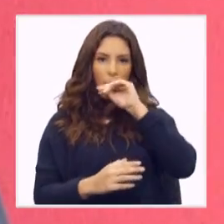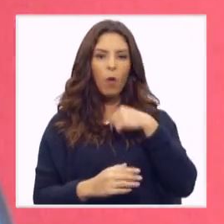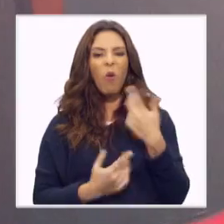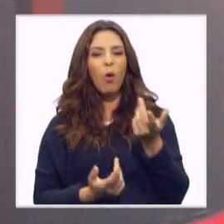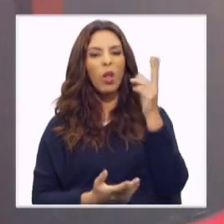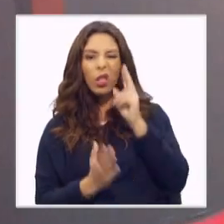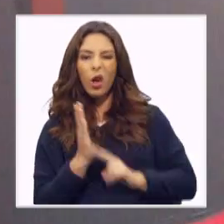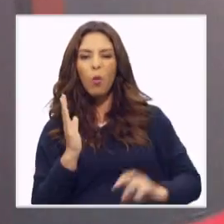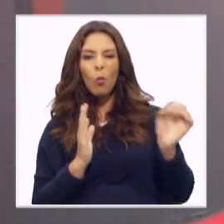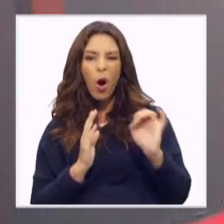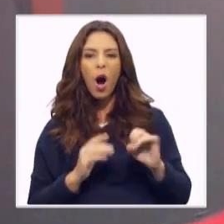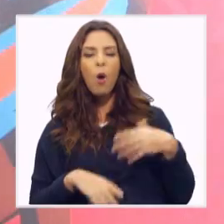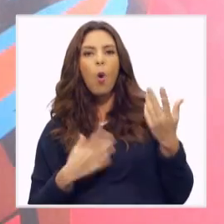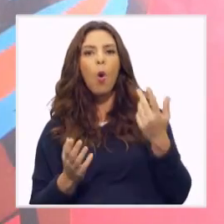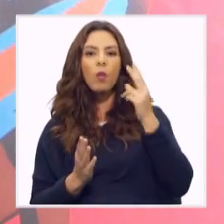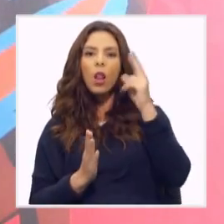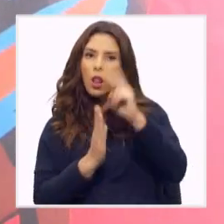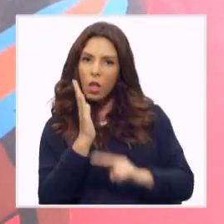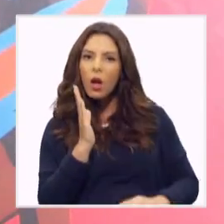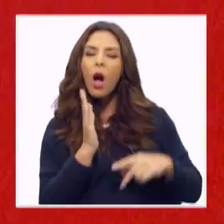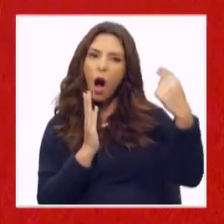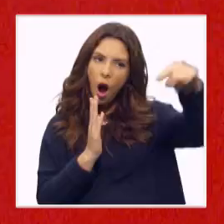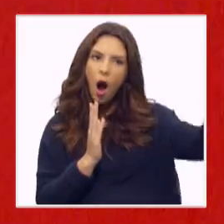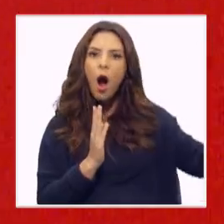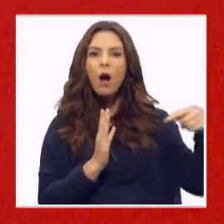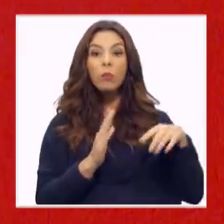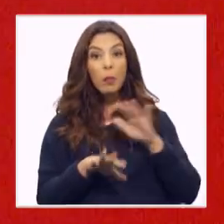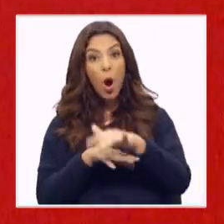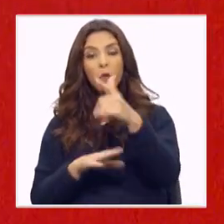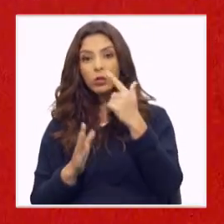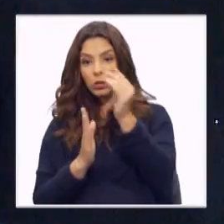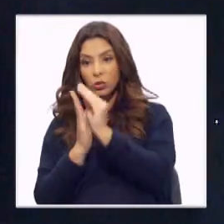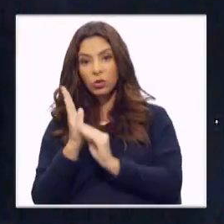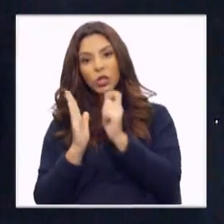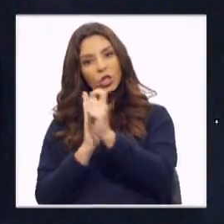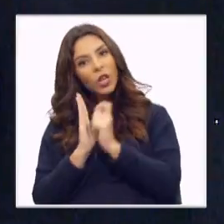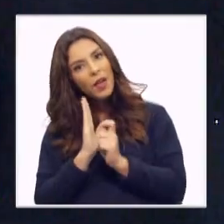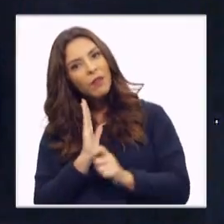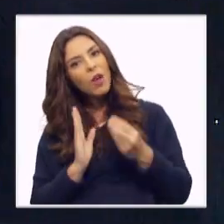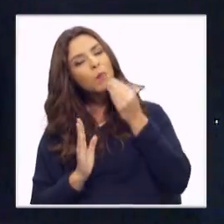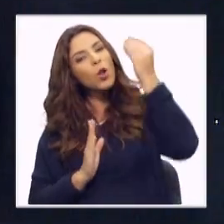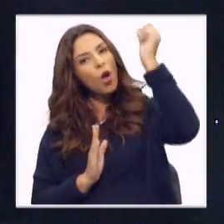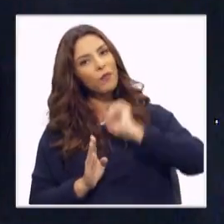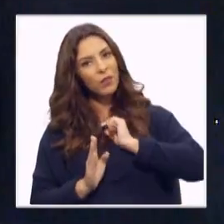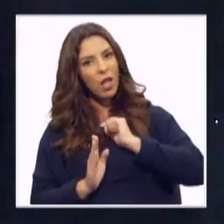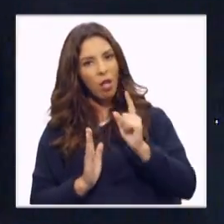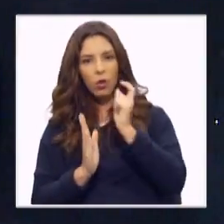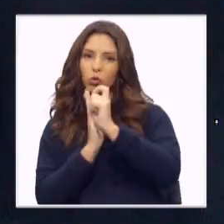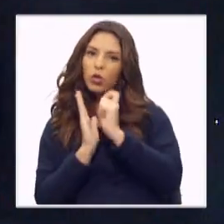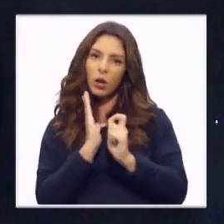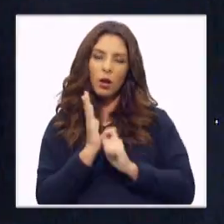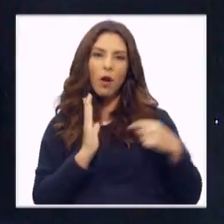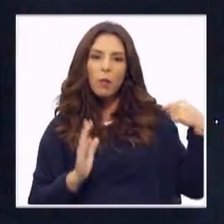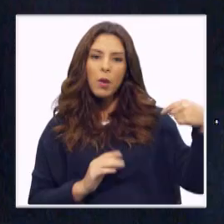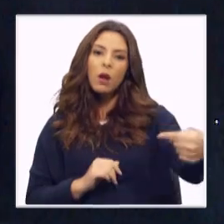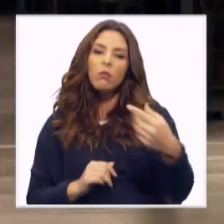nos lê, ou ninguém quer saber. Não, há pessoas que leem e querem saber e é para elas que nós temos de dar o nosso melhor. Portanto, é isso que me